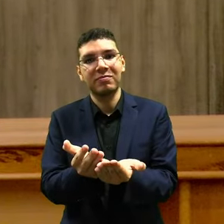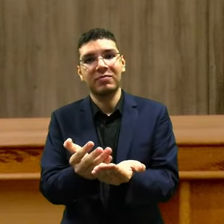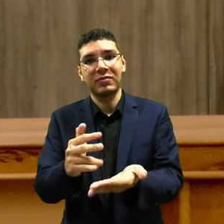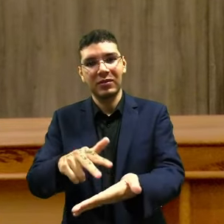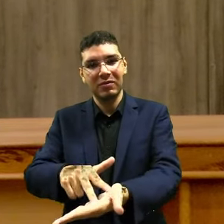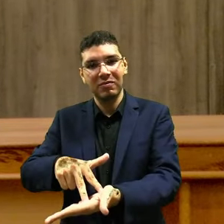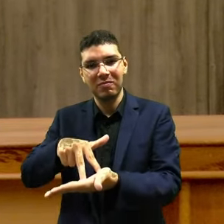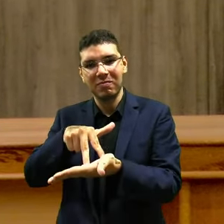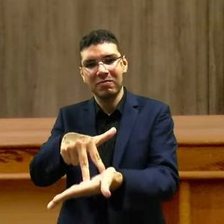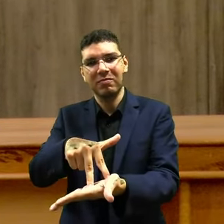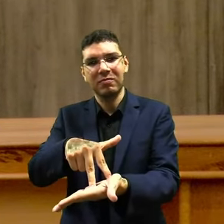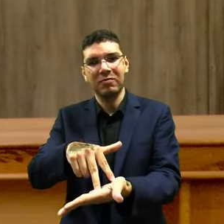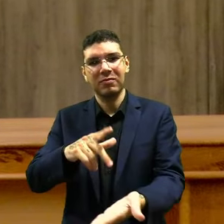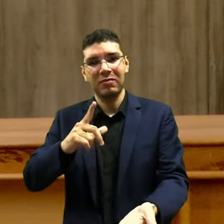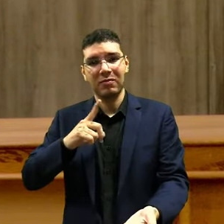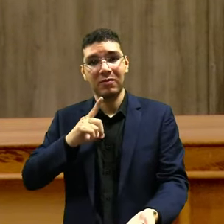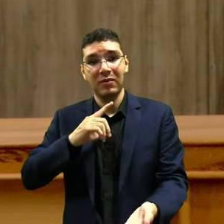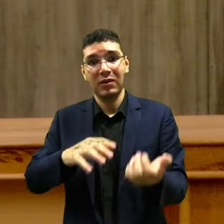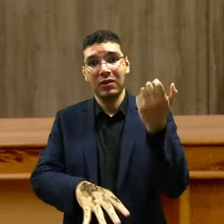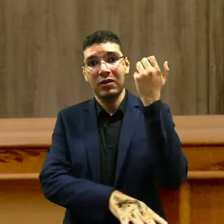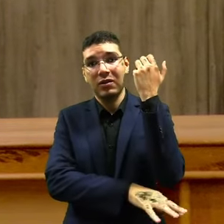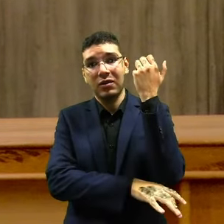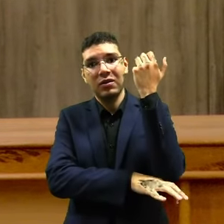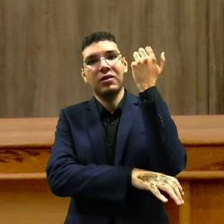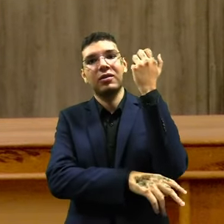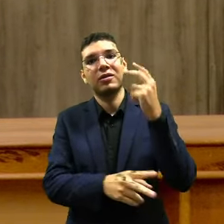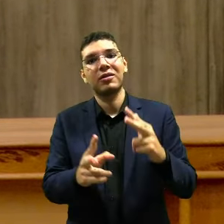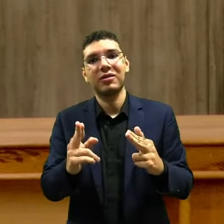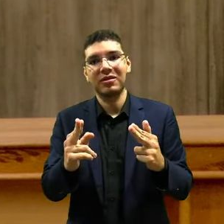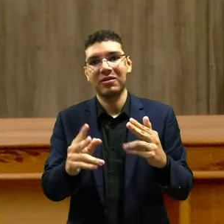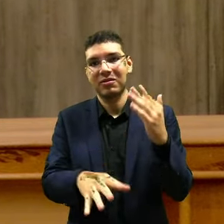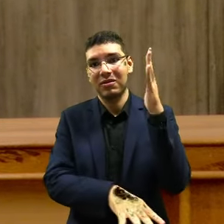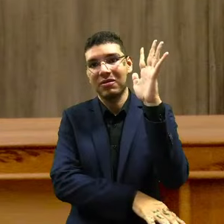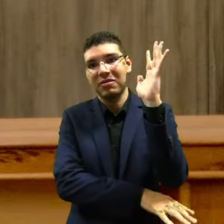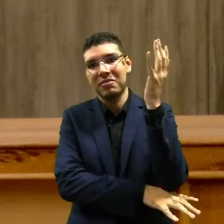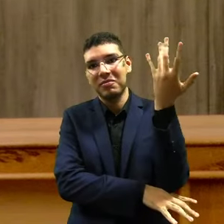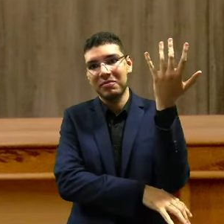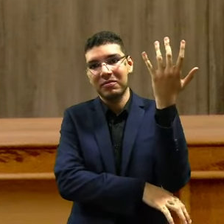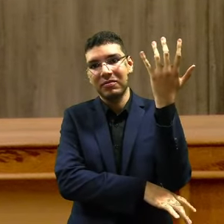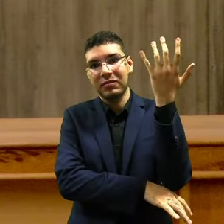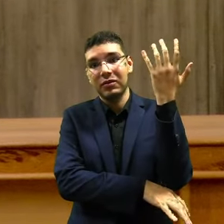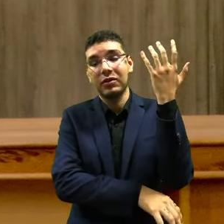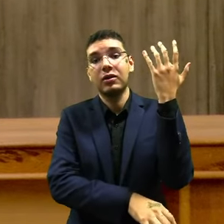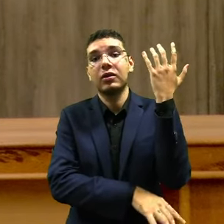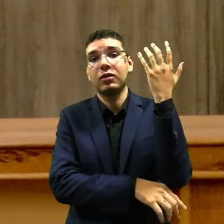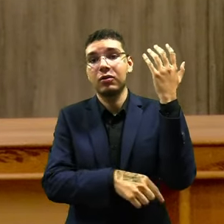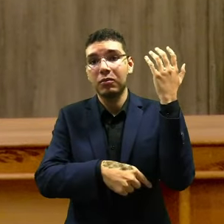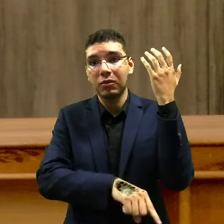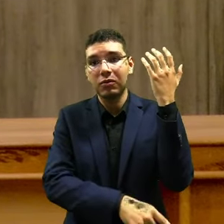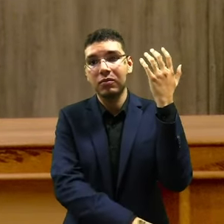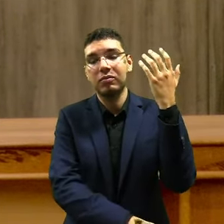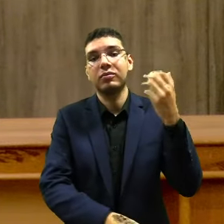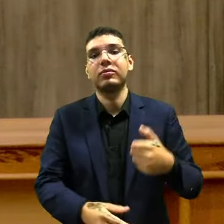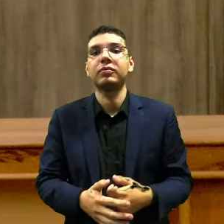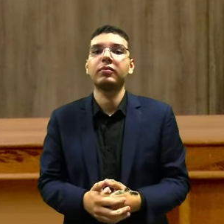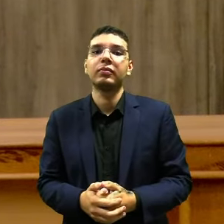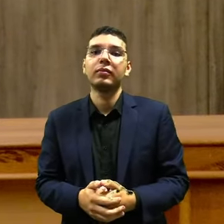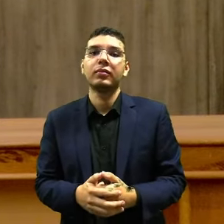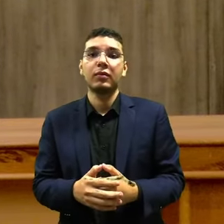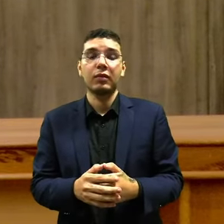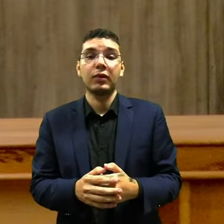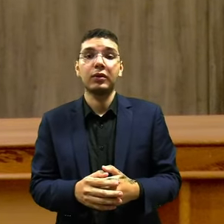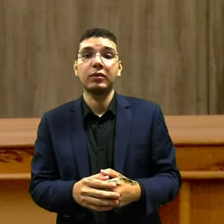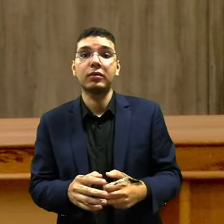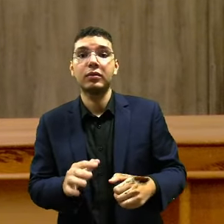raiz passou pastor a pandemia passou quando a f ele aparece né Que hora é o culto tem deles aqui que